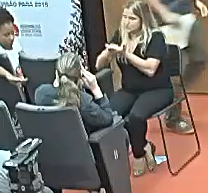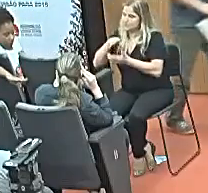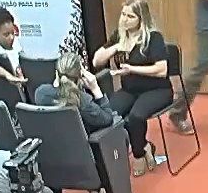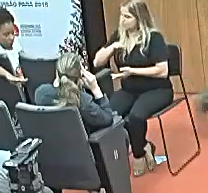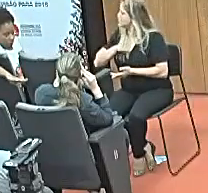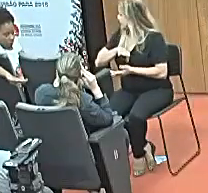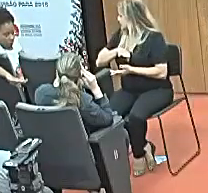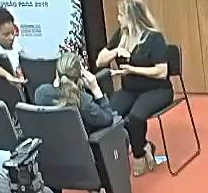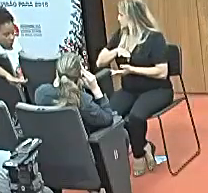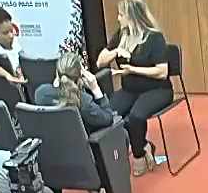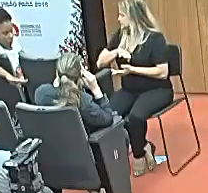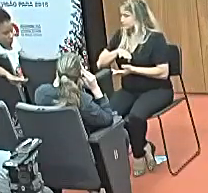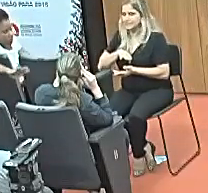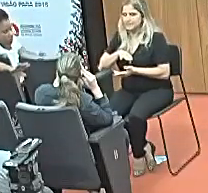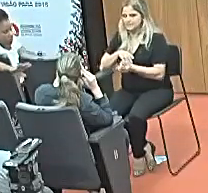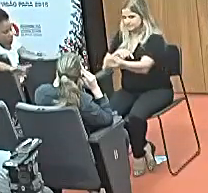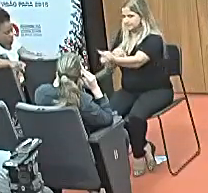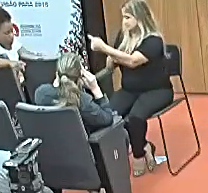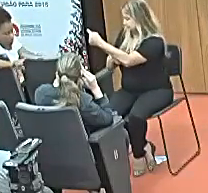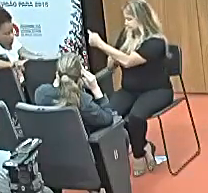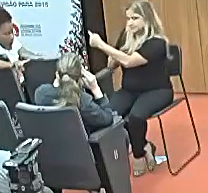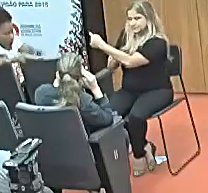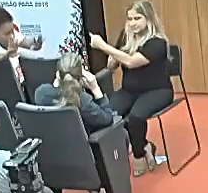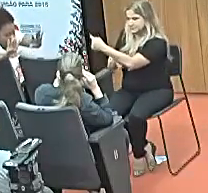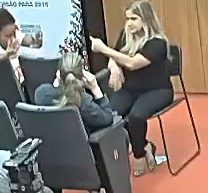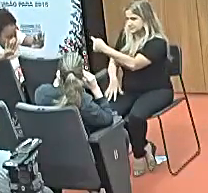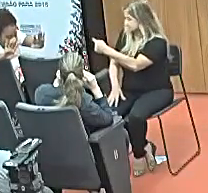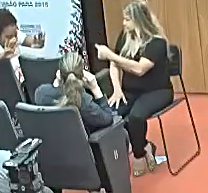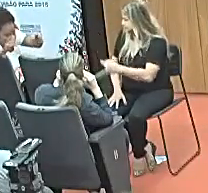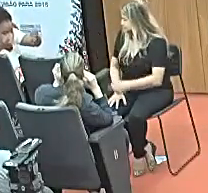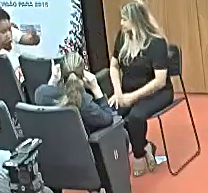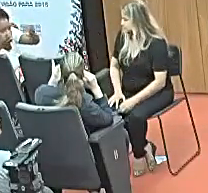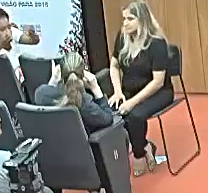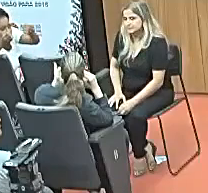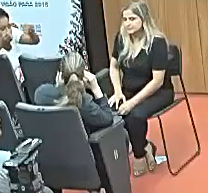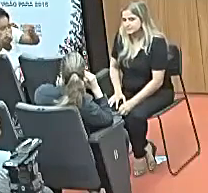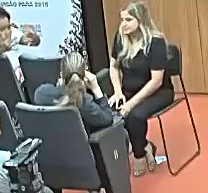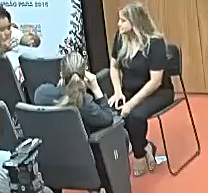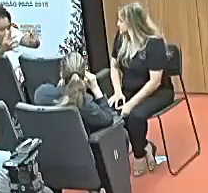o texto matas florestas agradecer o convite da empresa